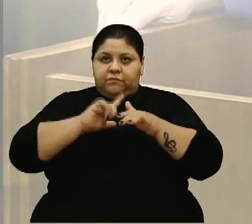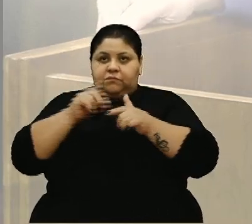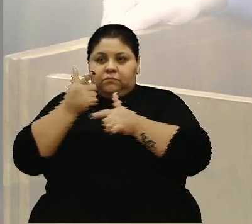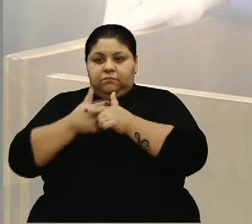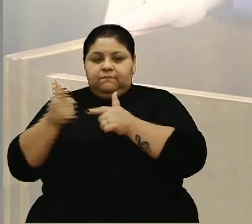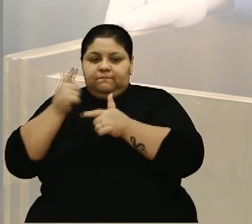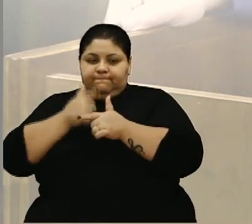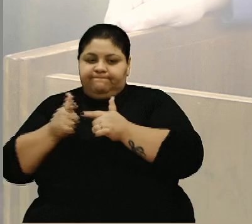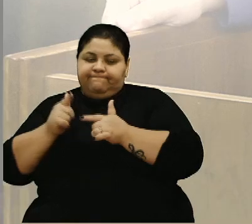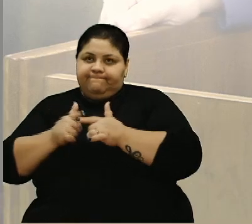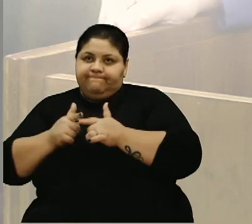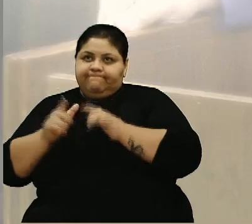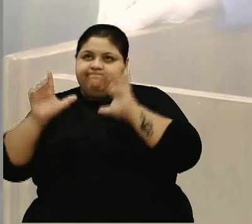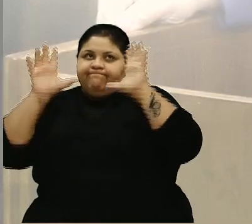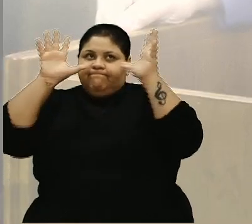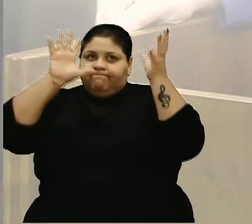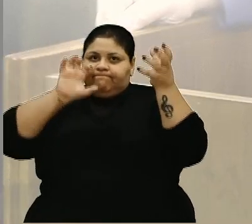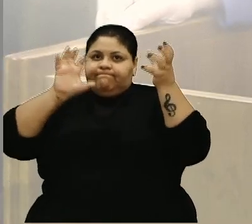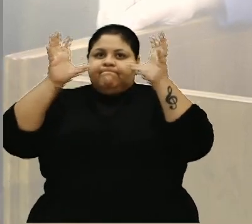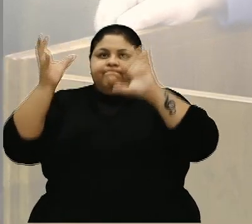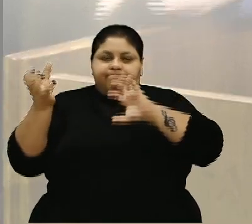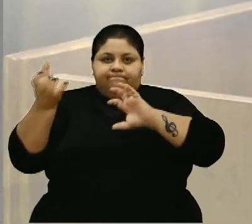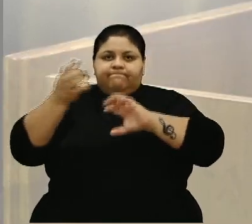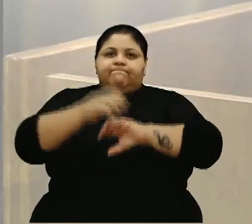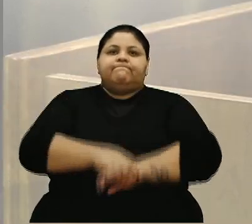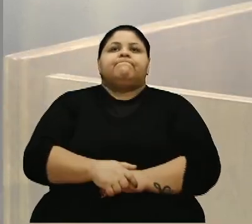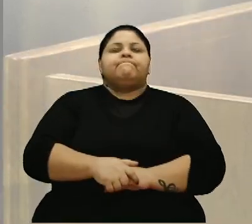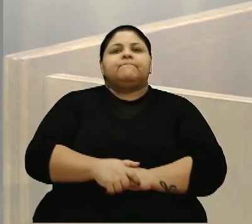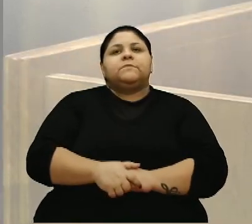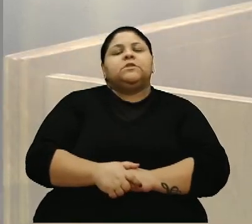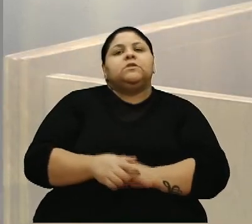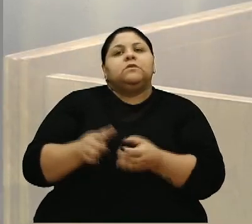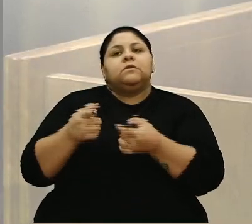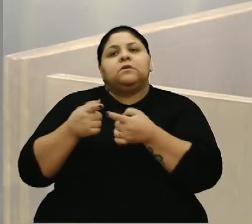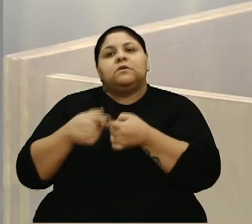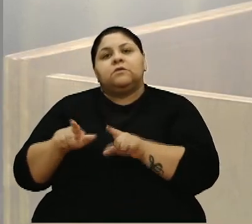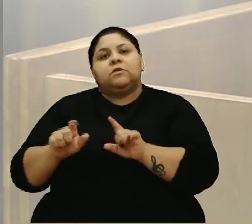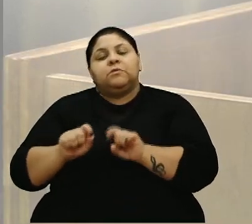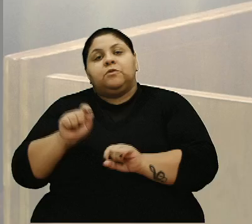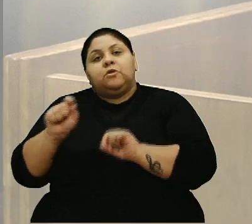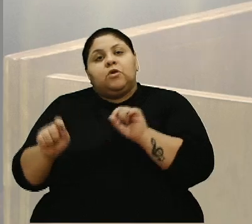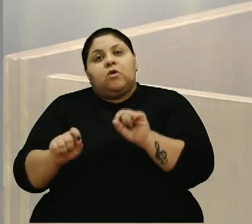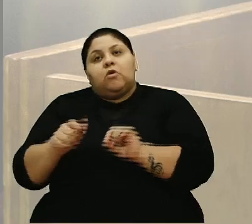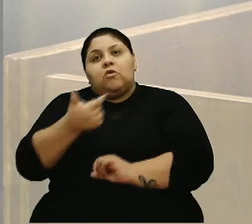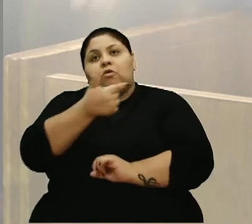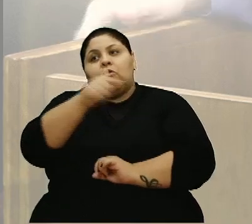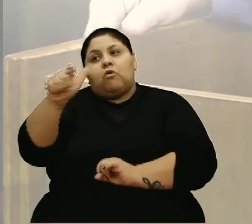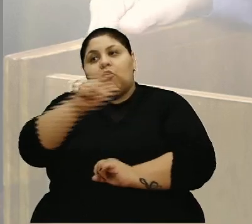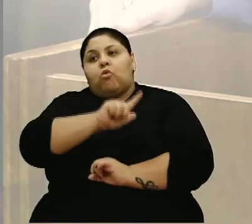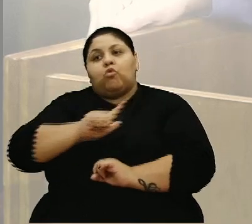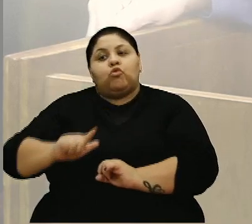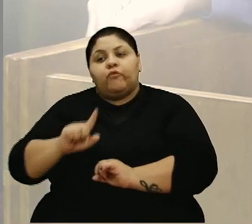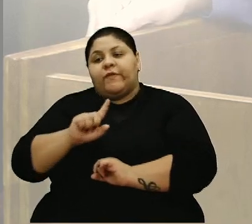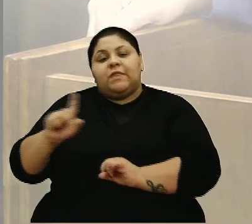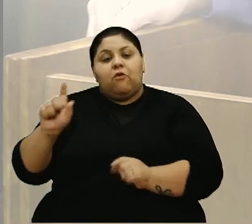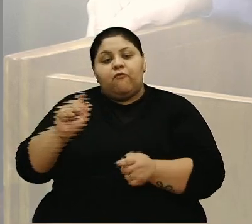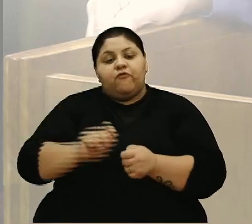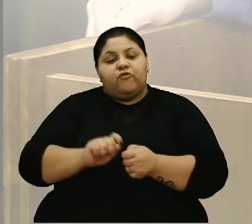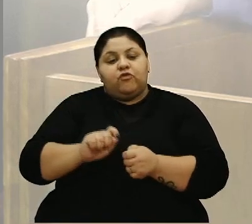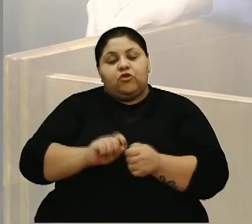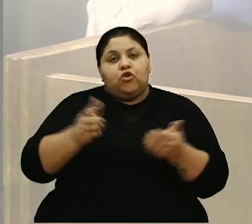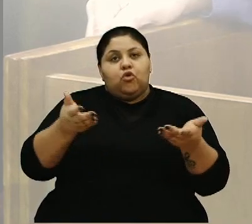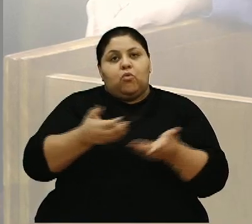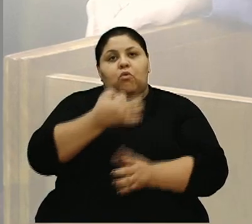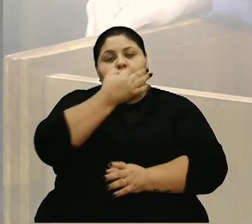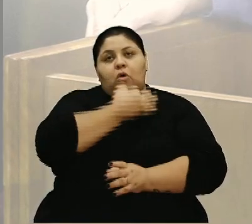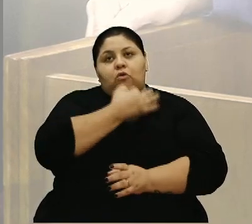durante esse clima terrível. Mas o que talvez outros governos não fizeram, hoje Caxias